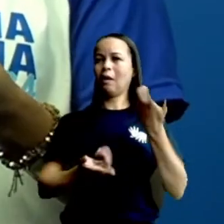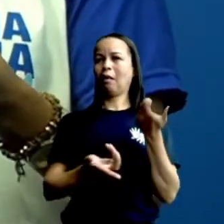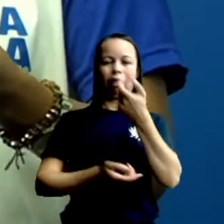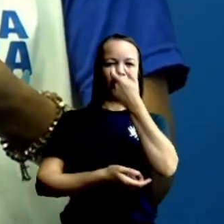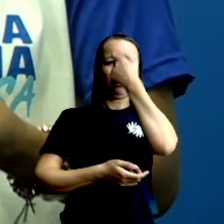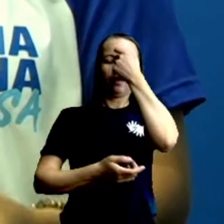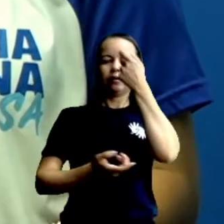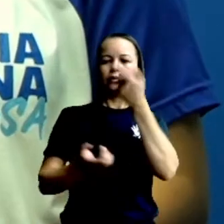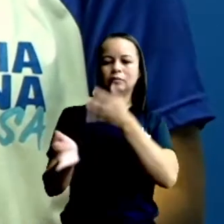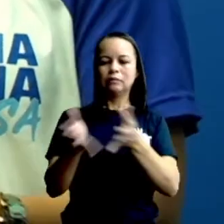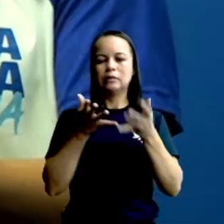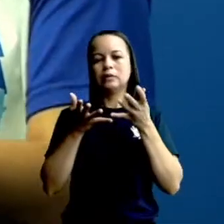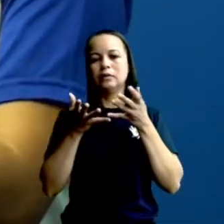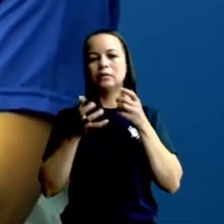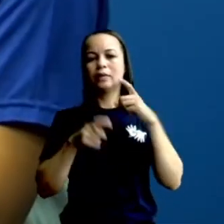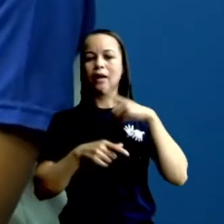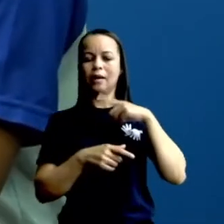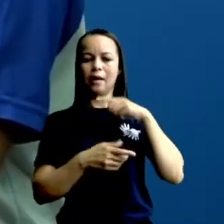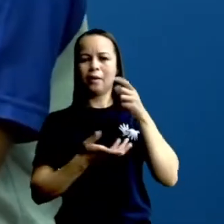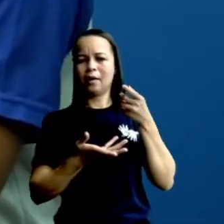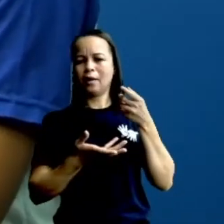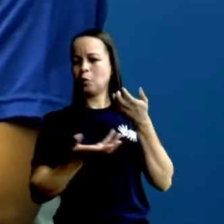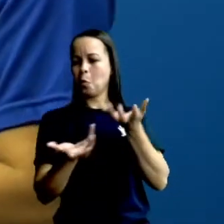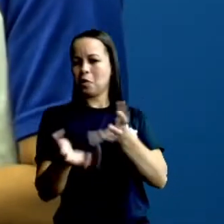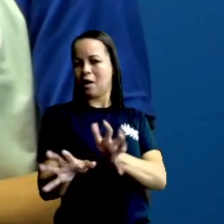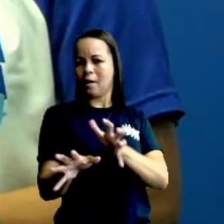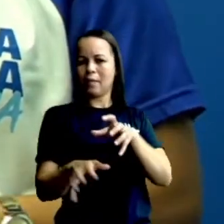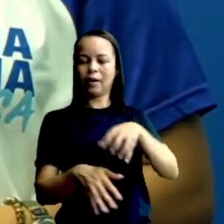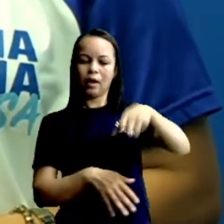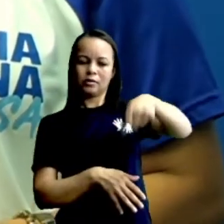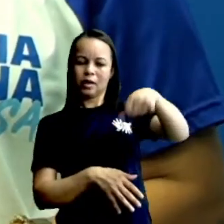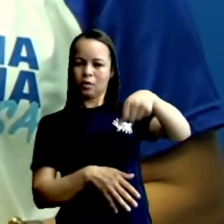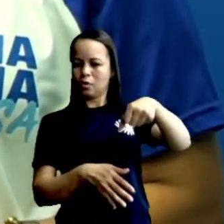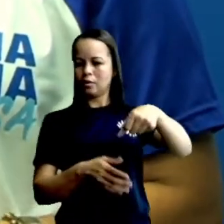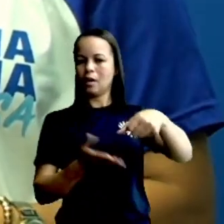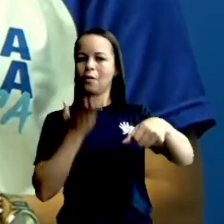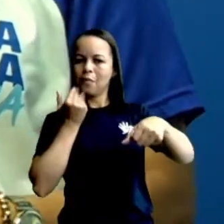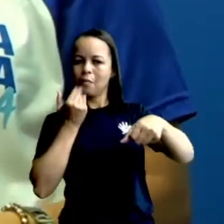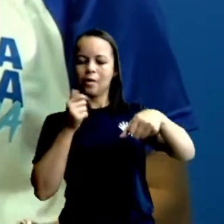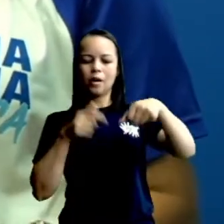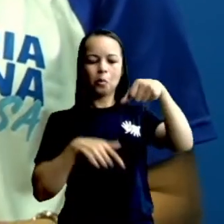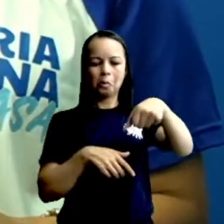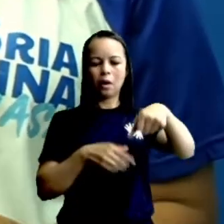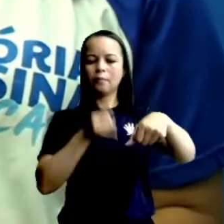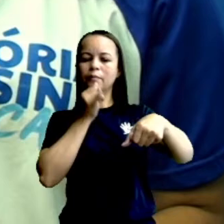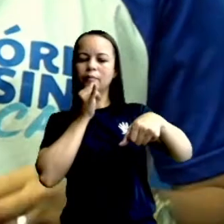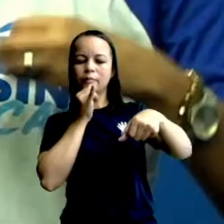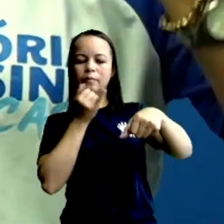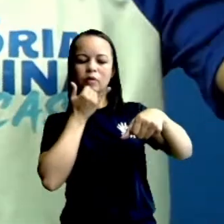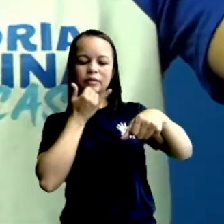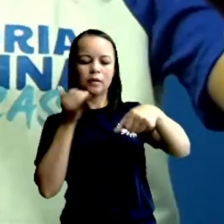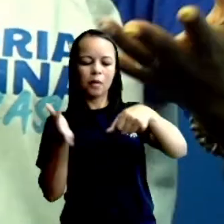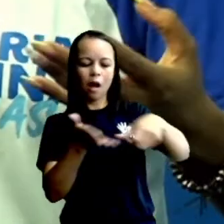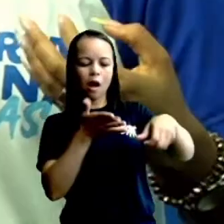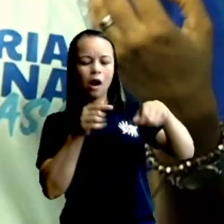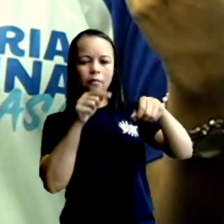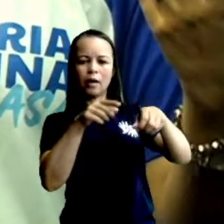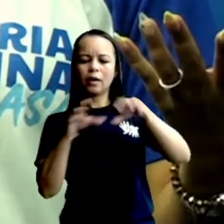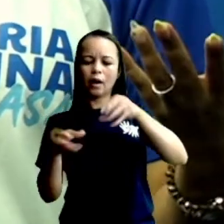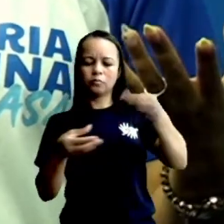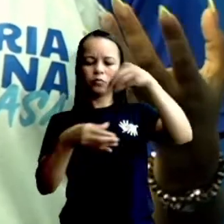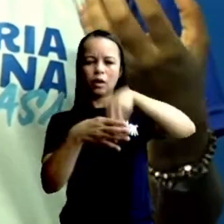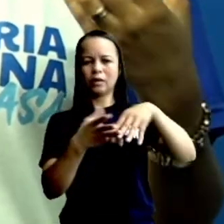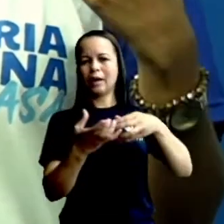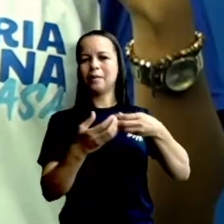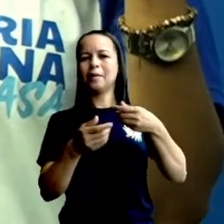nem simplesmente quer pegar uma sacolinha e botar o seu lixinho ali naquela sacola, prefere jogar no mar, no rio,